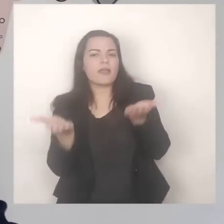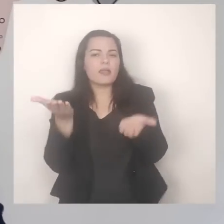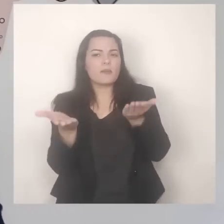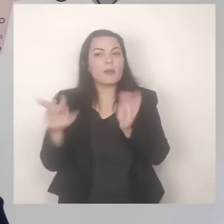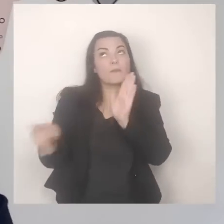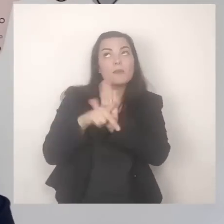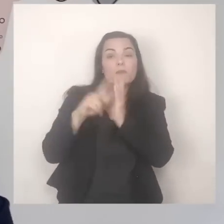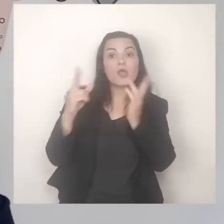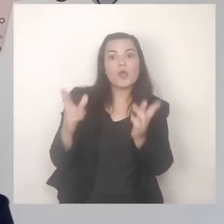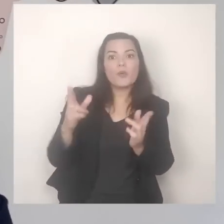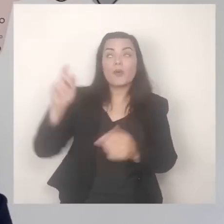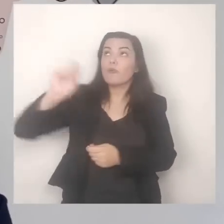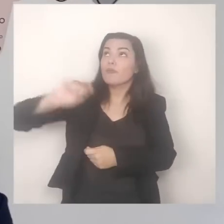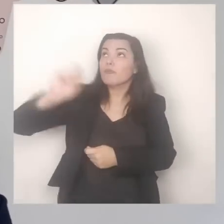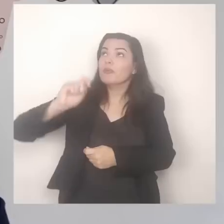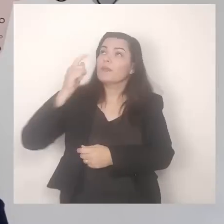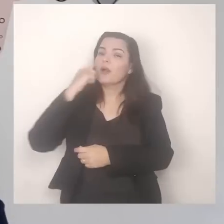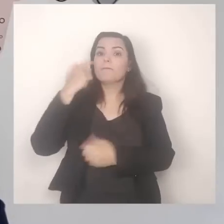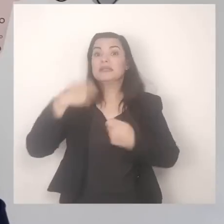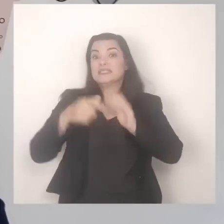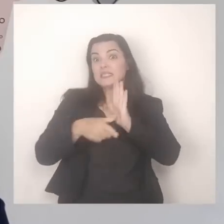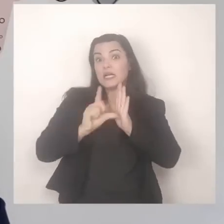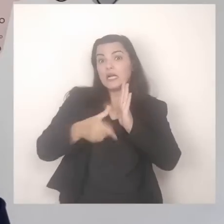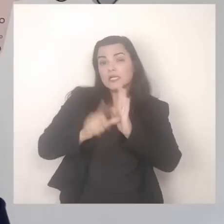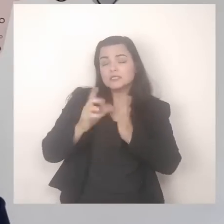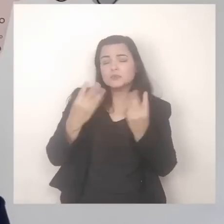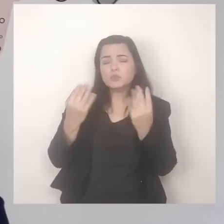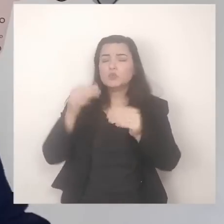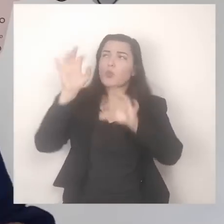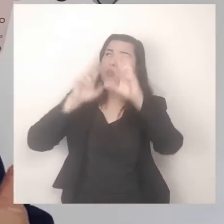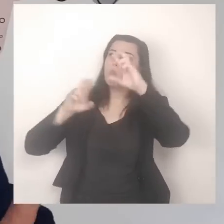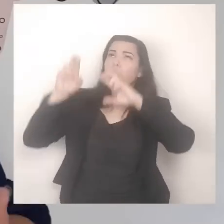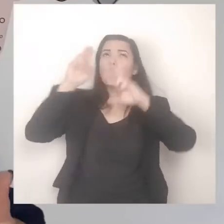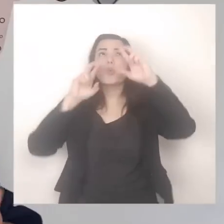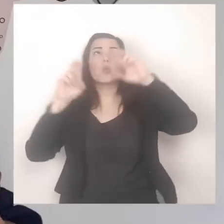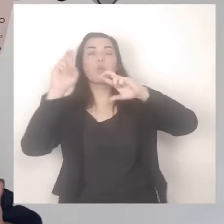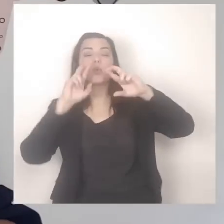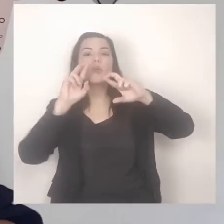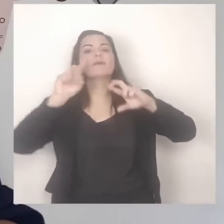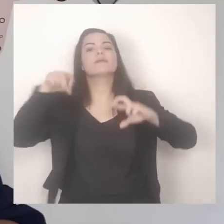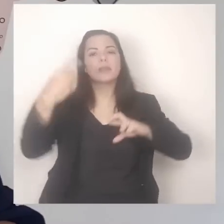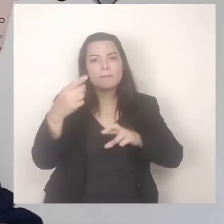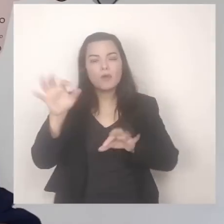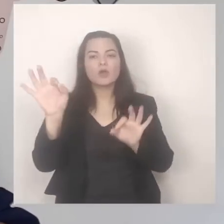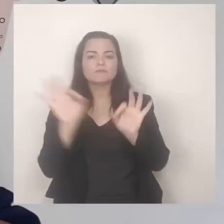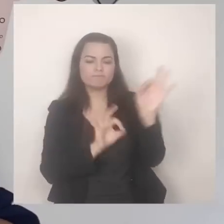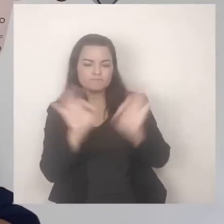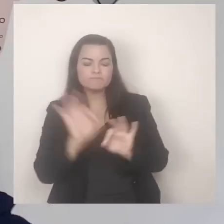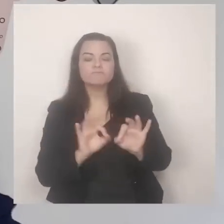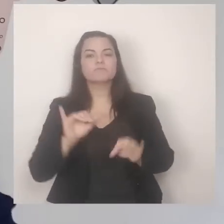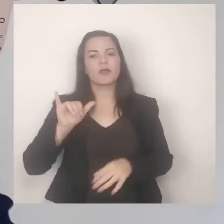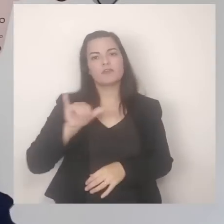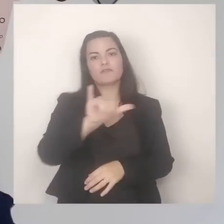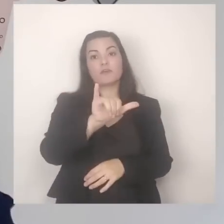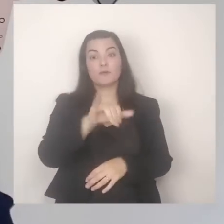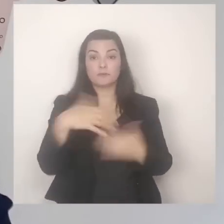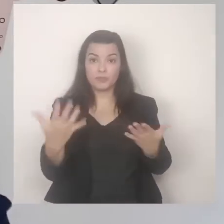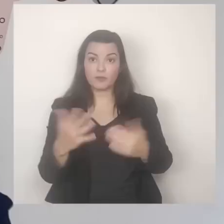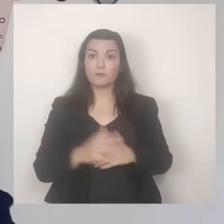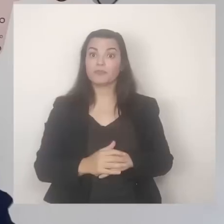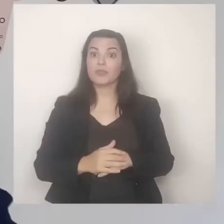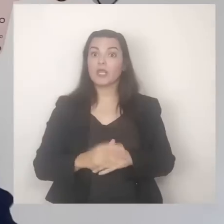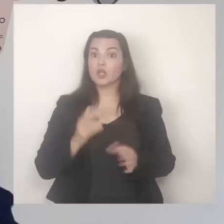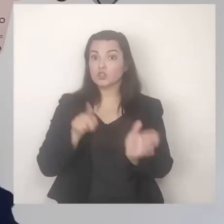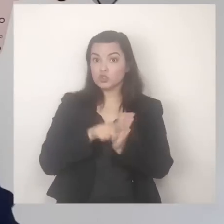observação até conseguirem de fato construir esse primeiro avião. Então, nessa força toda, sabe o que os estudos